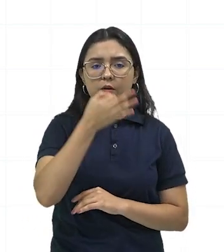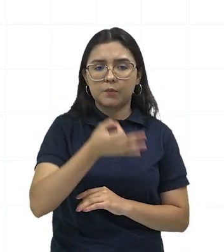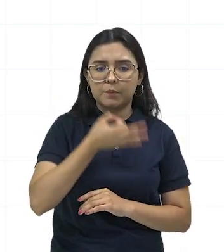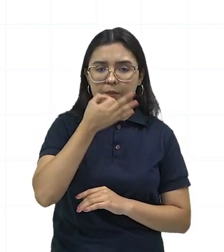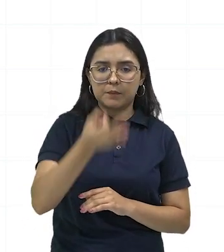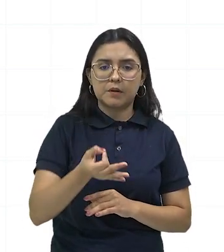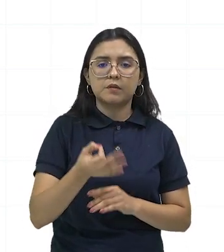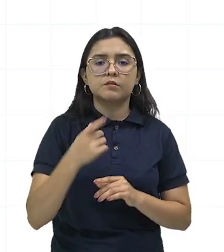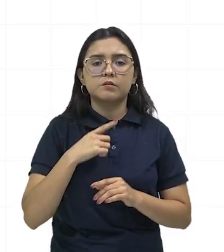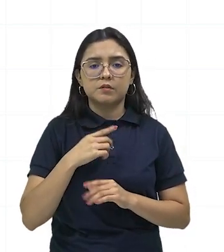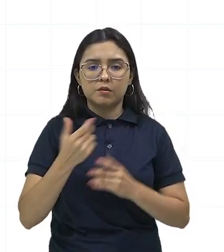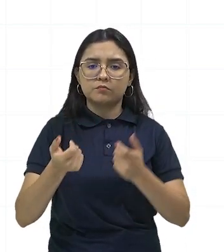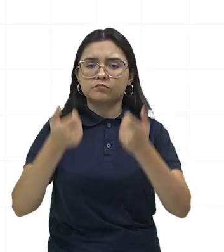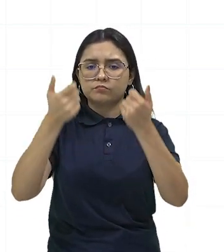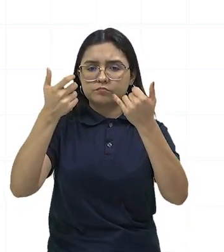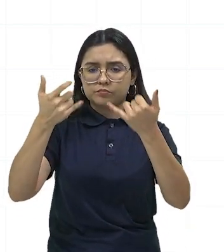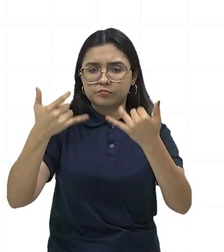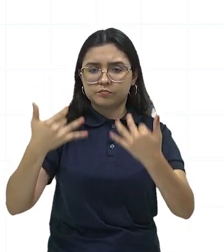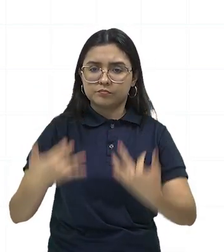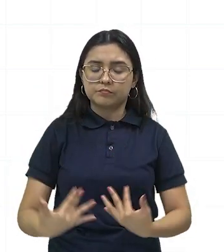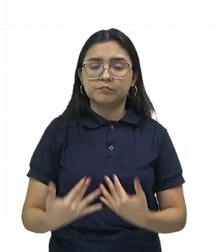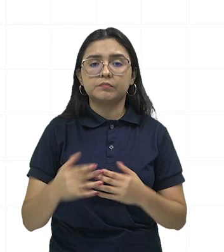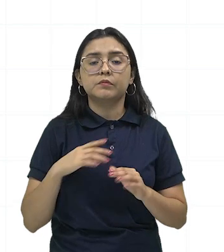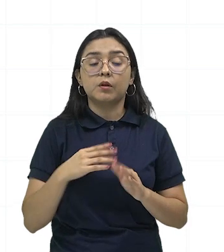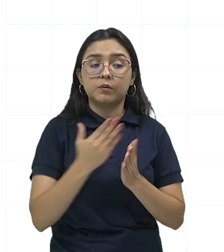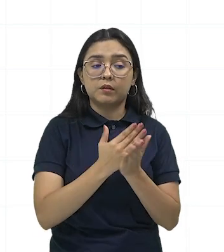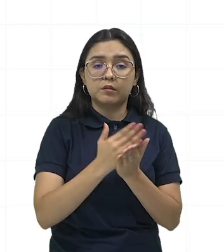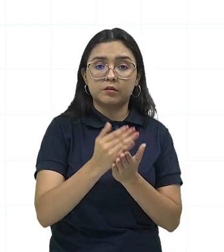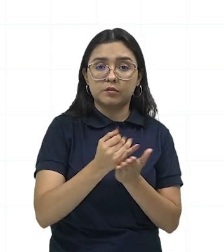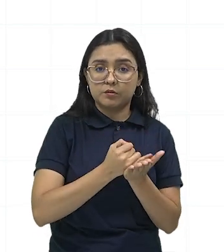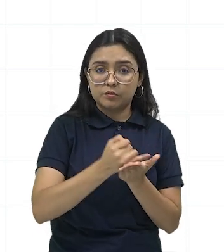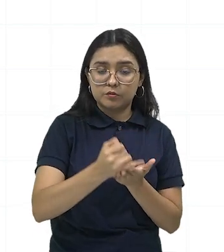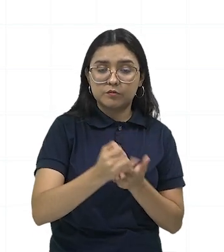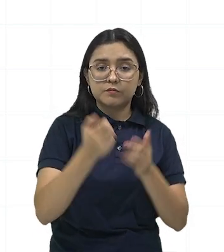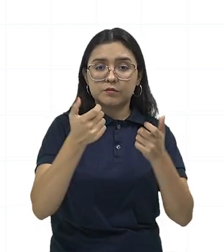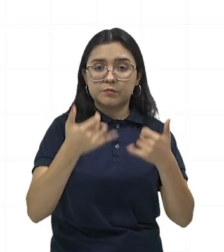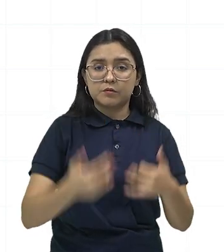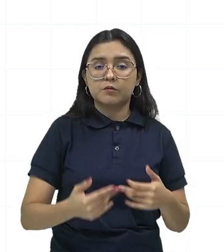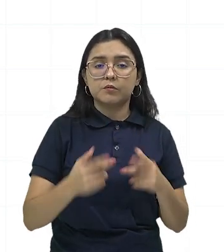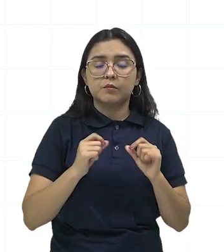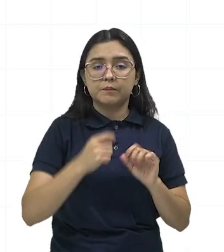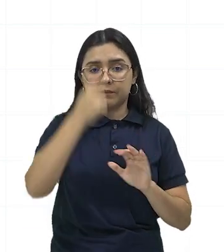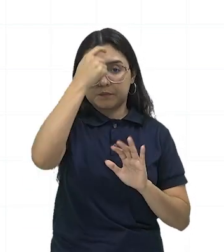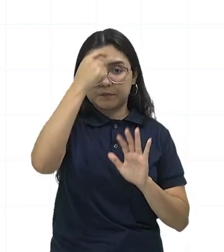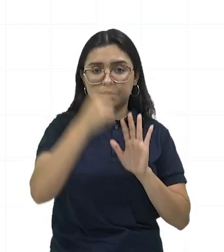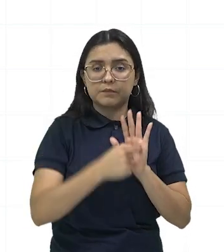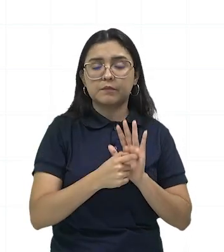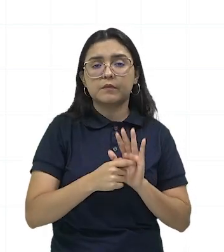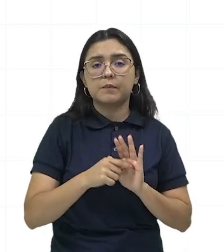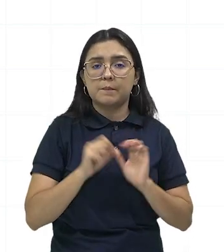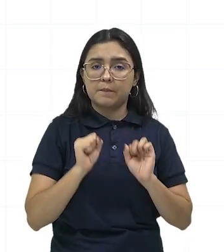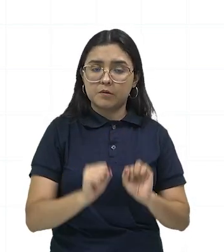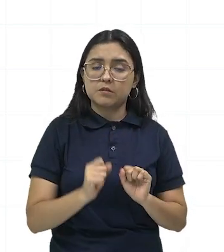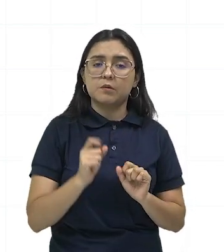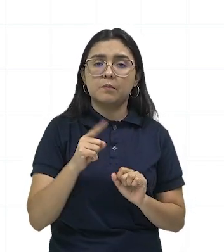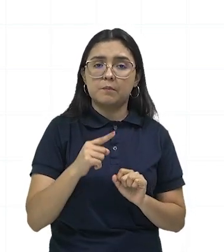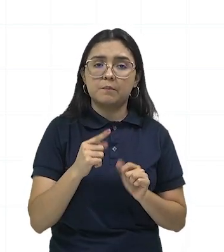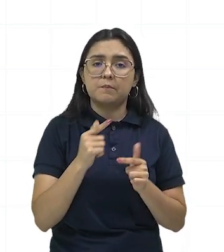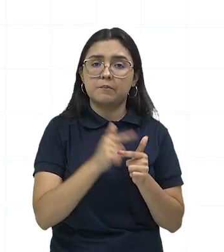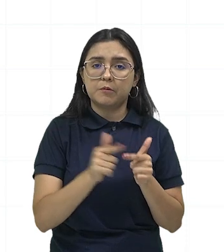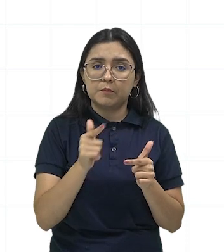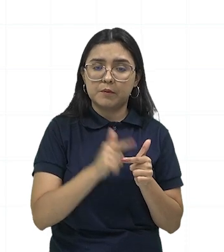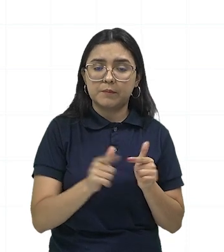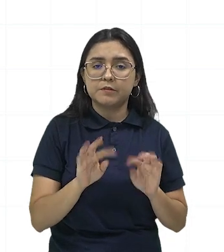e expandidos. Então, digamos que na sua introdução você disse que a inteligência artificial pode se tornar um problema.